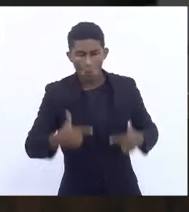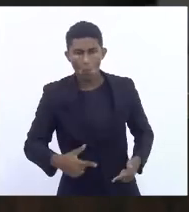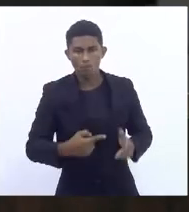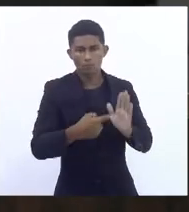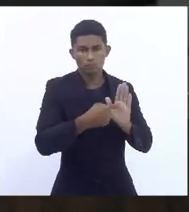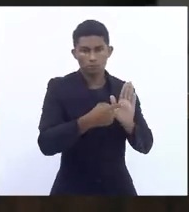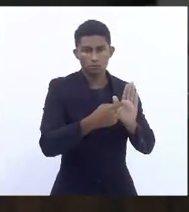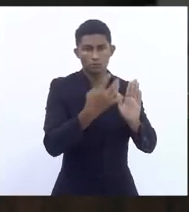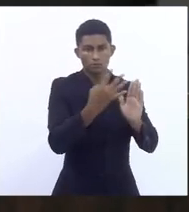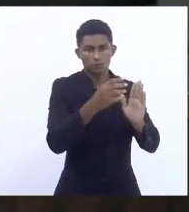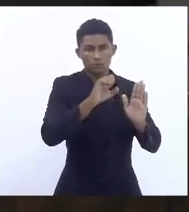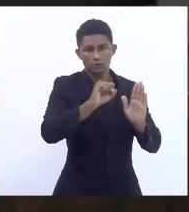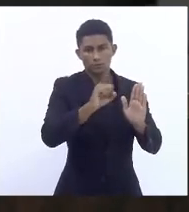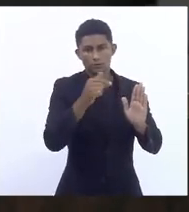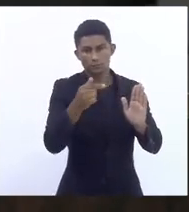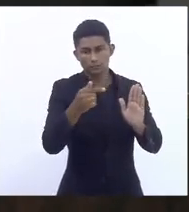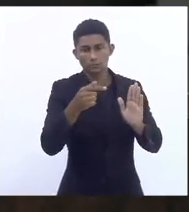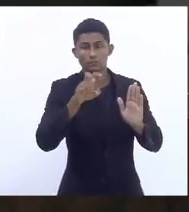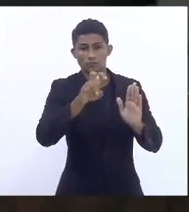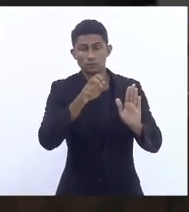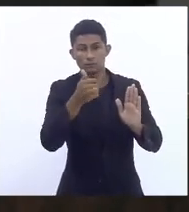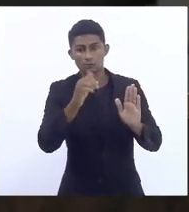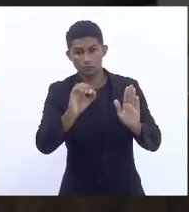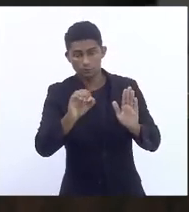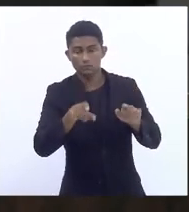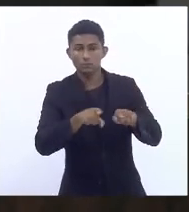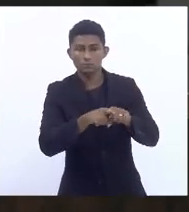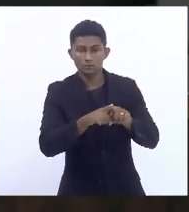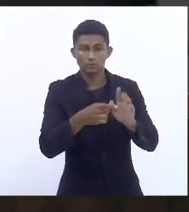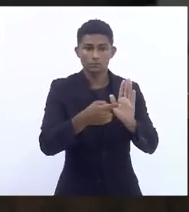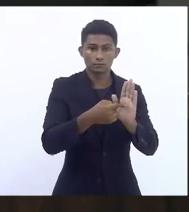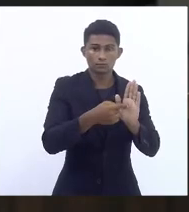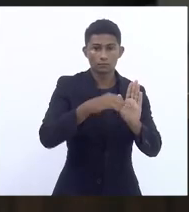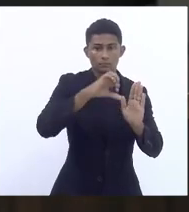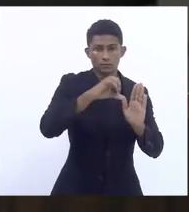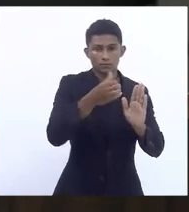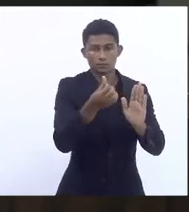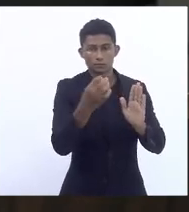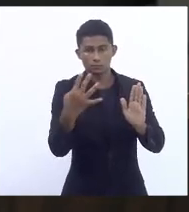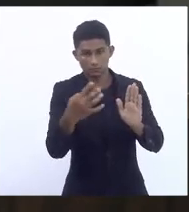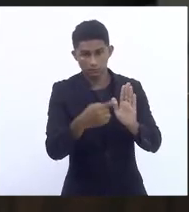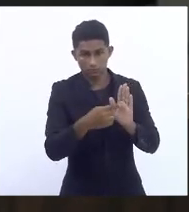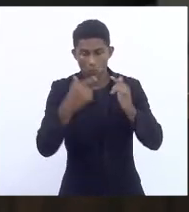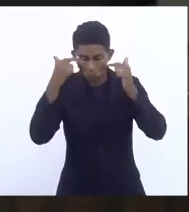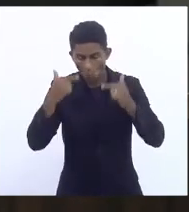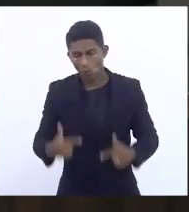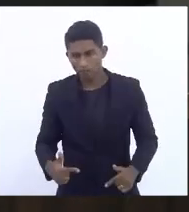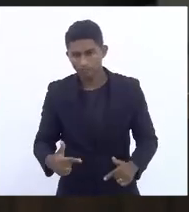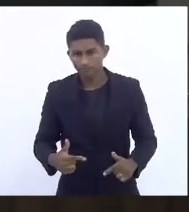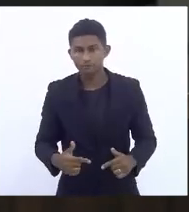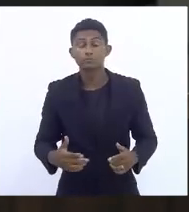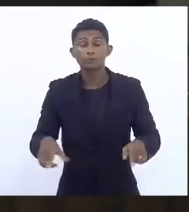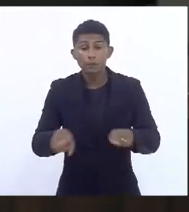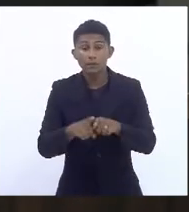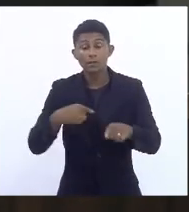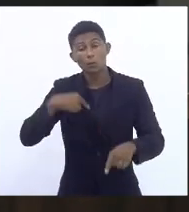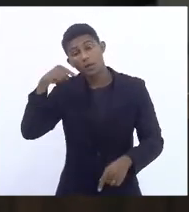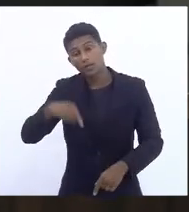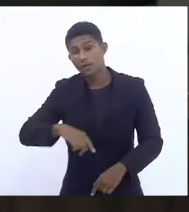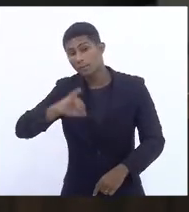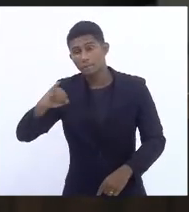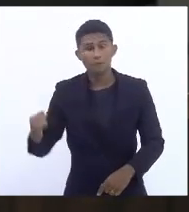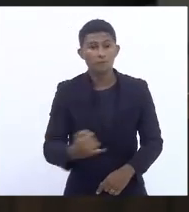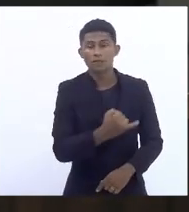487, 510, 964. Eu queria só aqui agradecer, antes de passar a palavra à deputada Marta Rocha, ao deputado